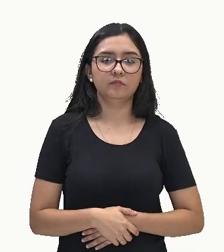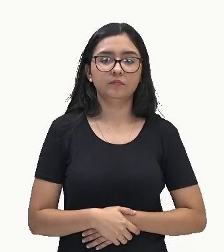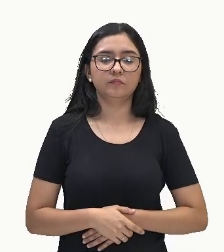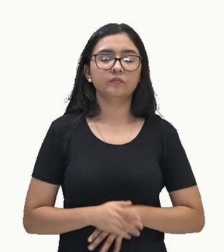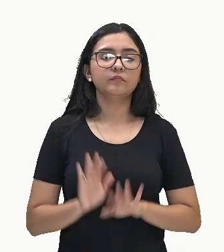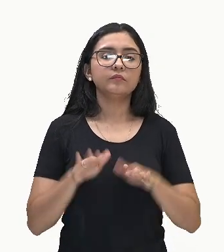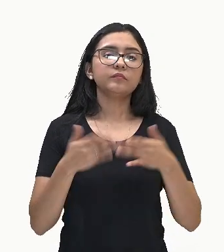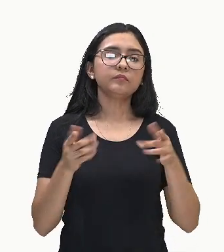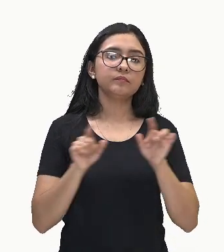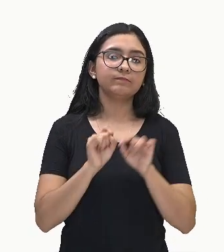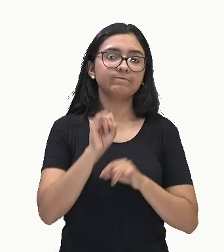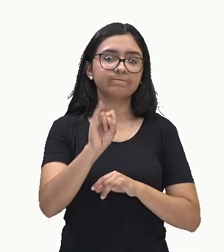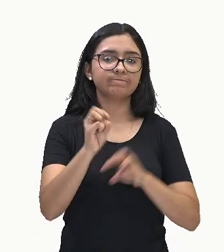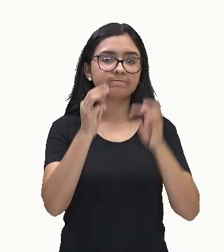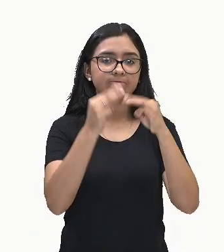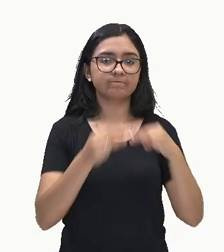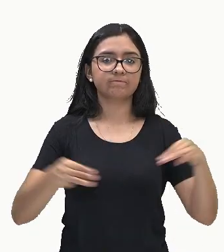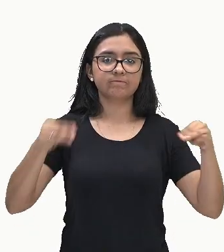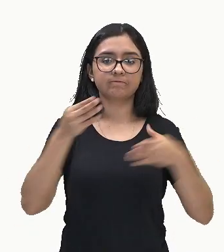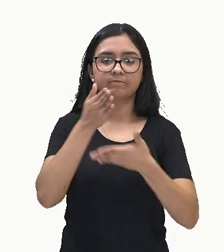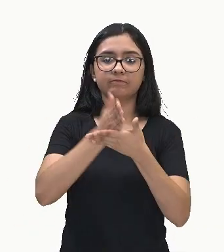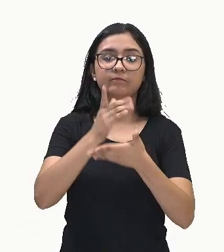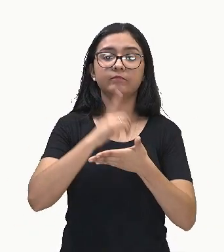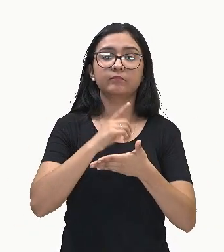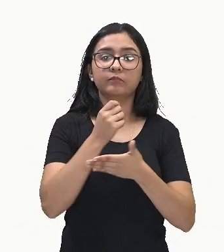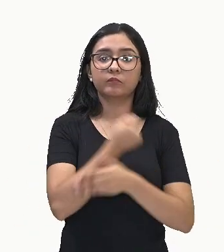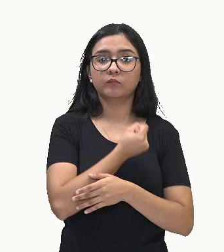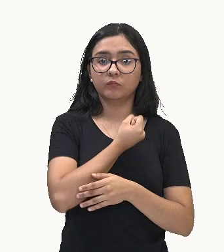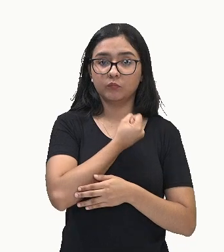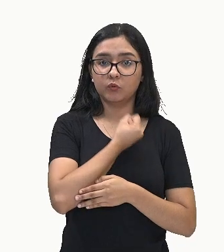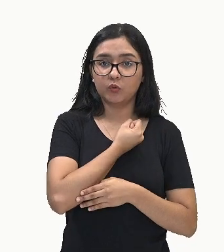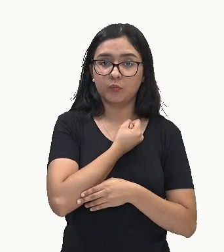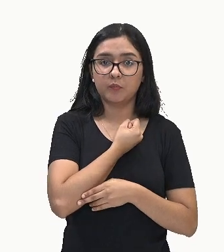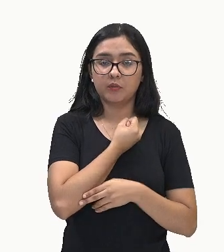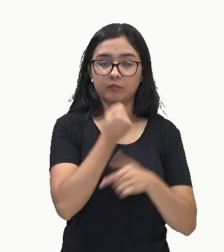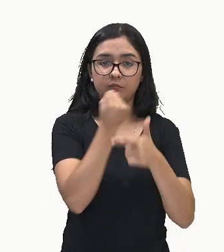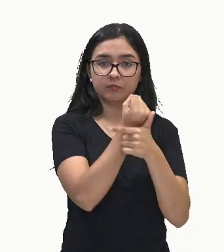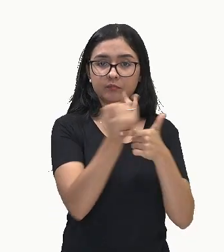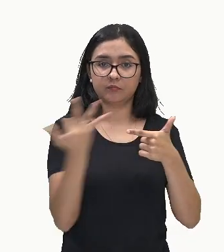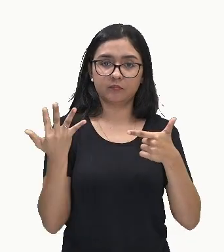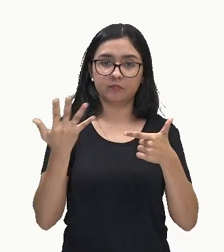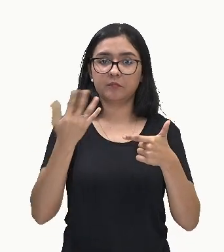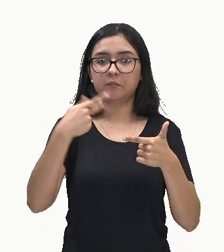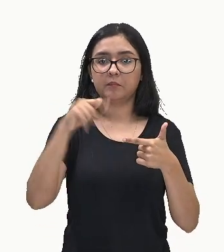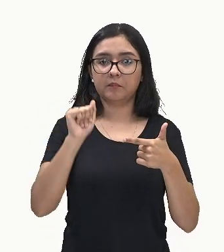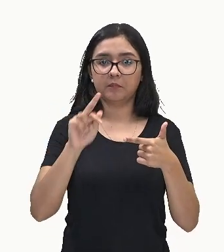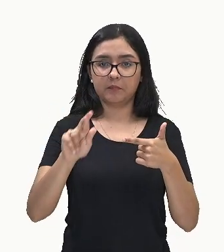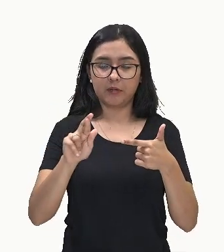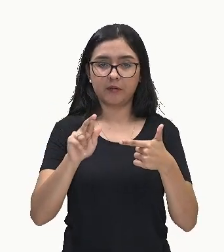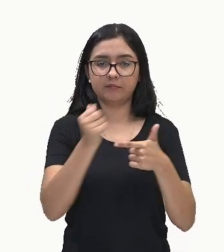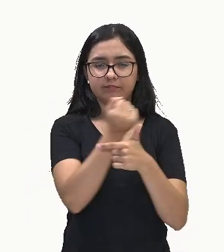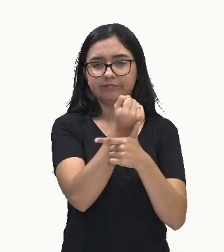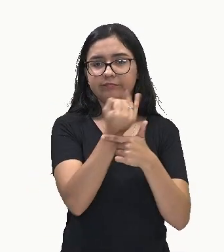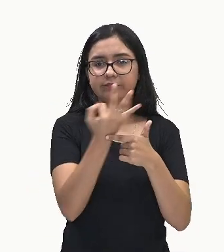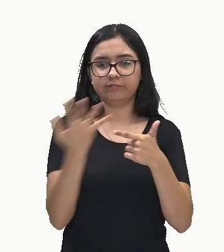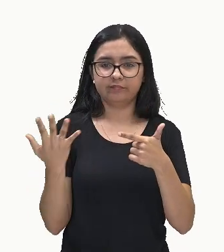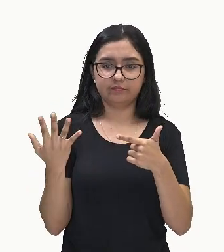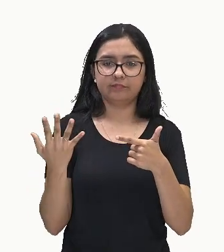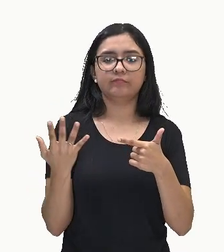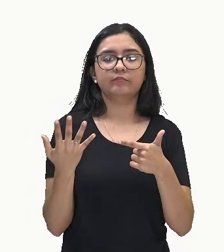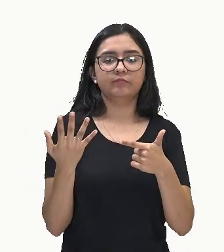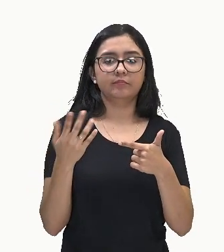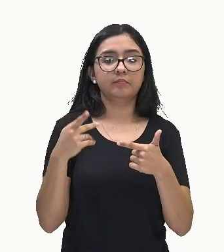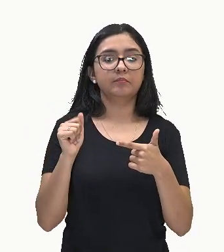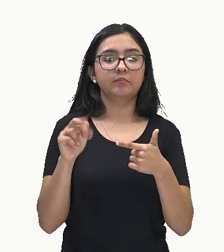Quando a nossa mediana é composta por números né de elementos pares número de dados né é um